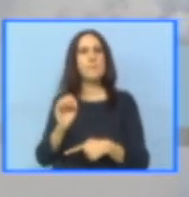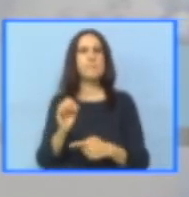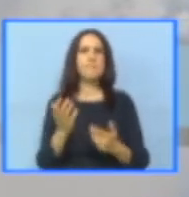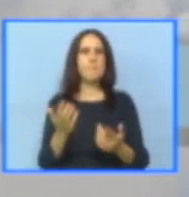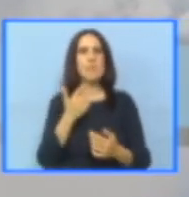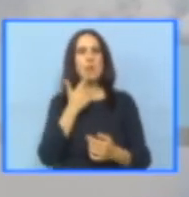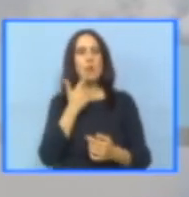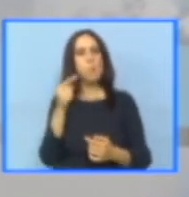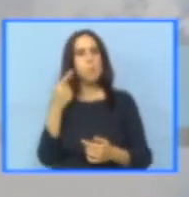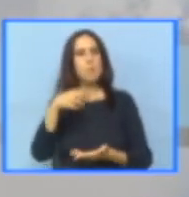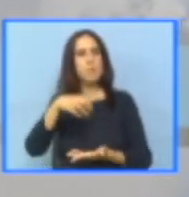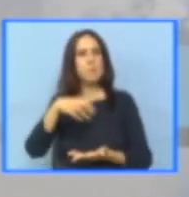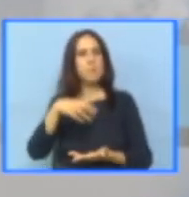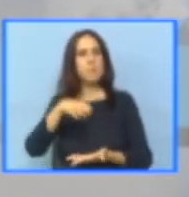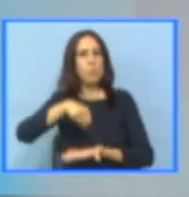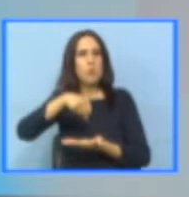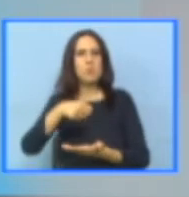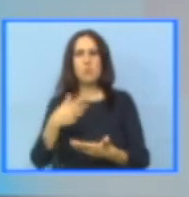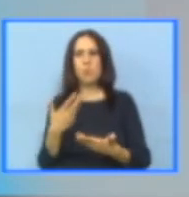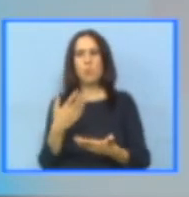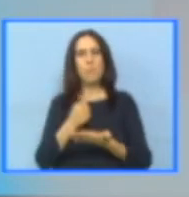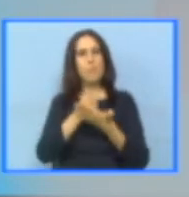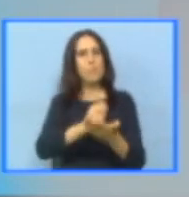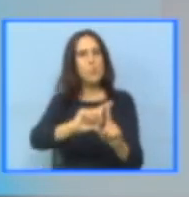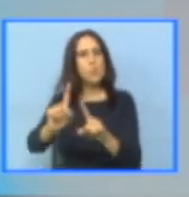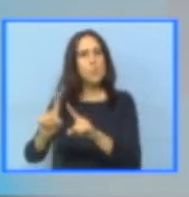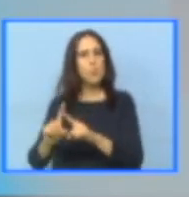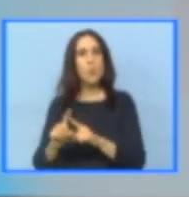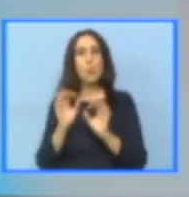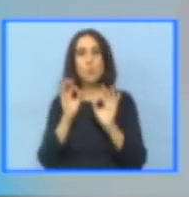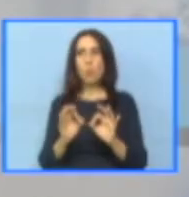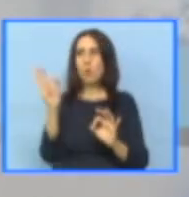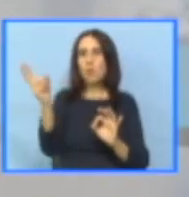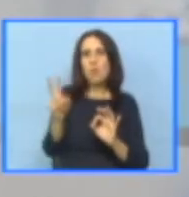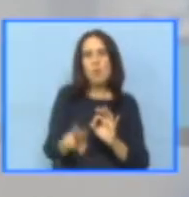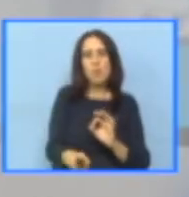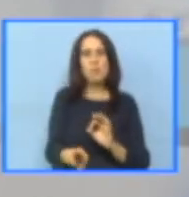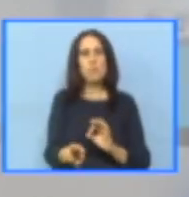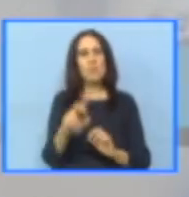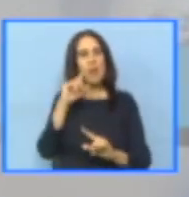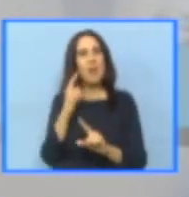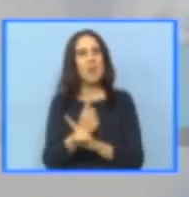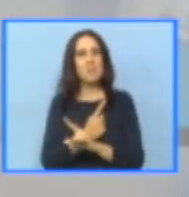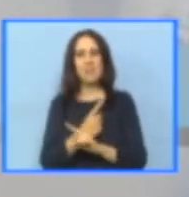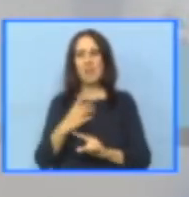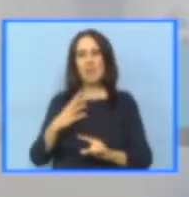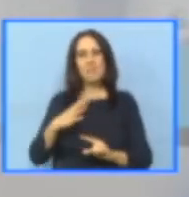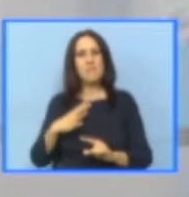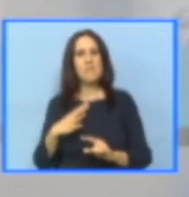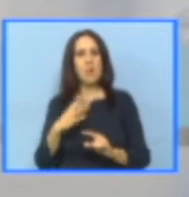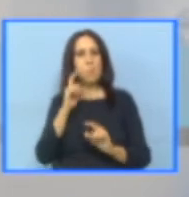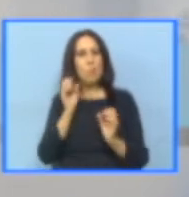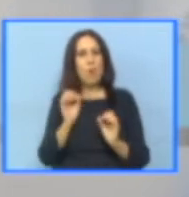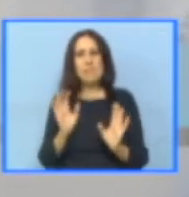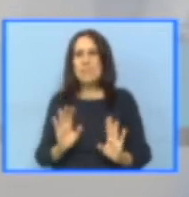pudesse haver uma bolsa, talvez pudesse haver outro tipo de apoio para quando regressam não estarem tão sem chão. Obviamente que as organizações